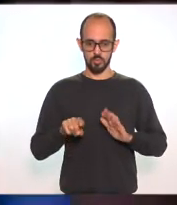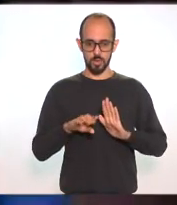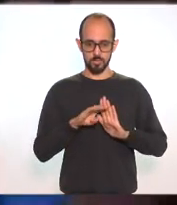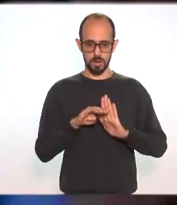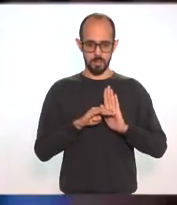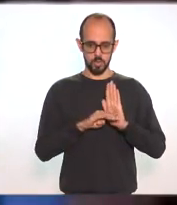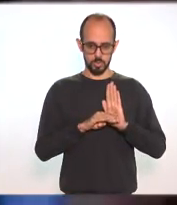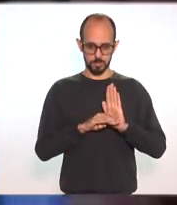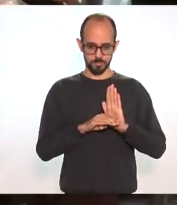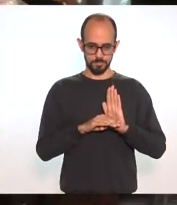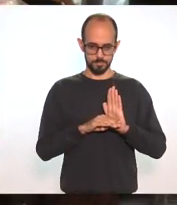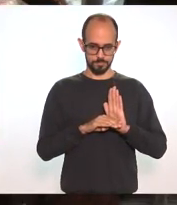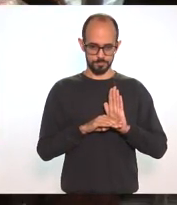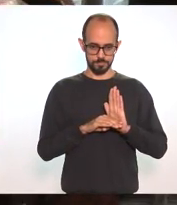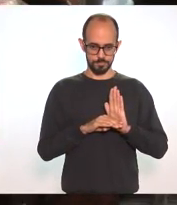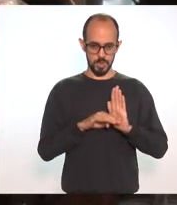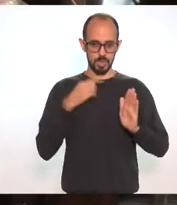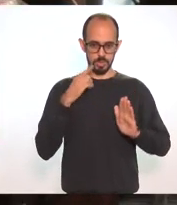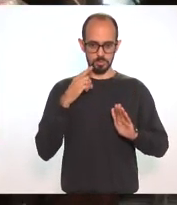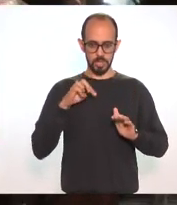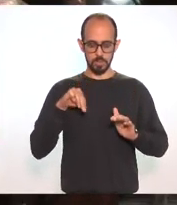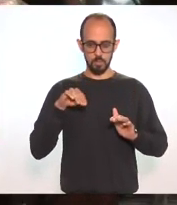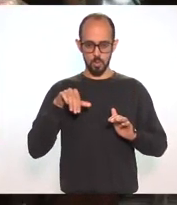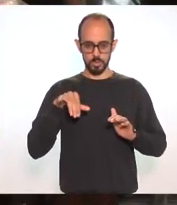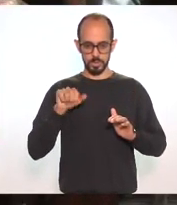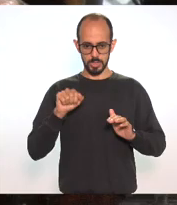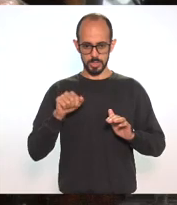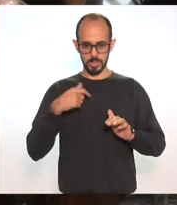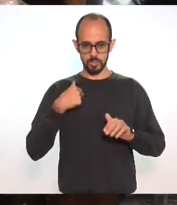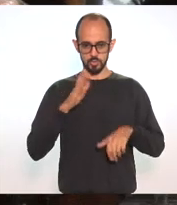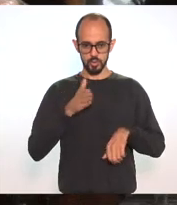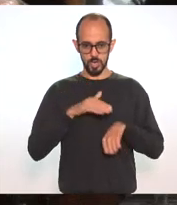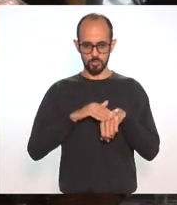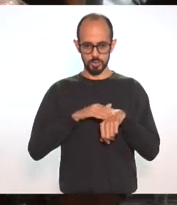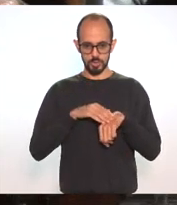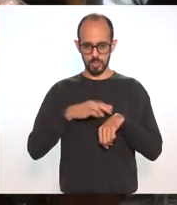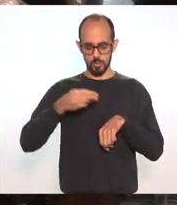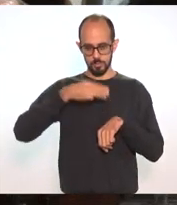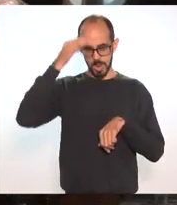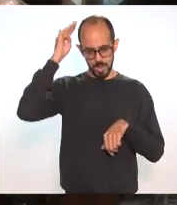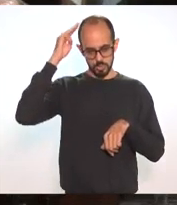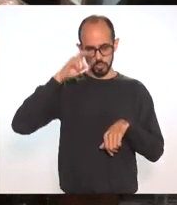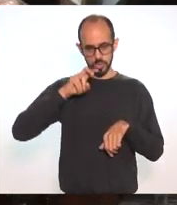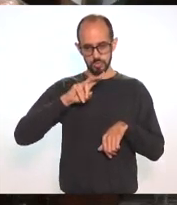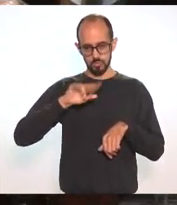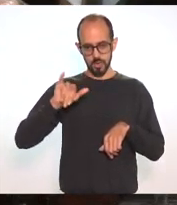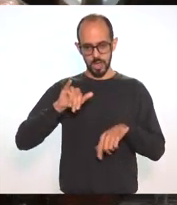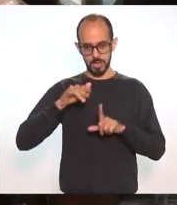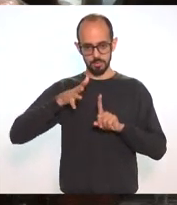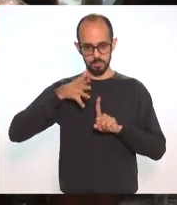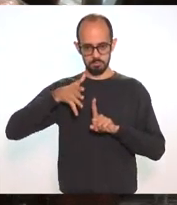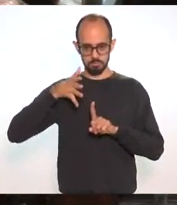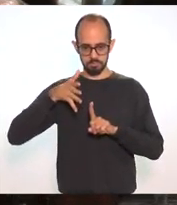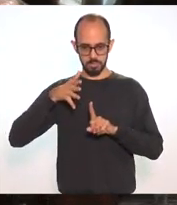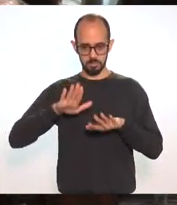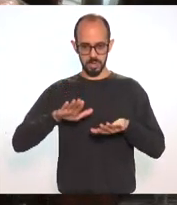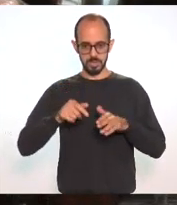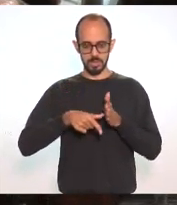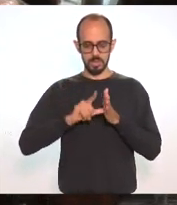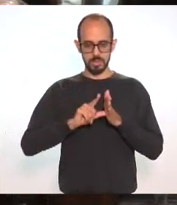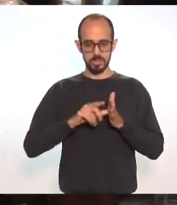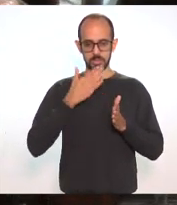eu já falei com o deputado Márcio, ele entendeu, vai usar a palavra, mas nós vamos pedir o deputado Luiz